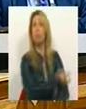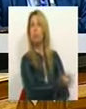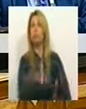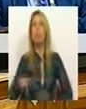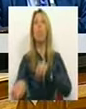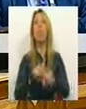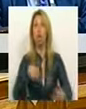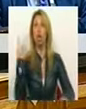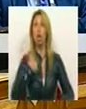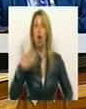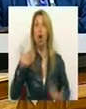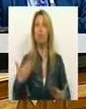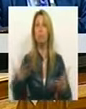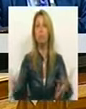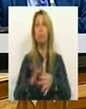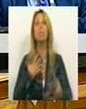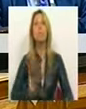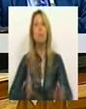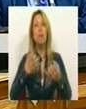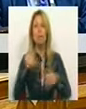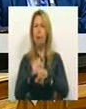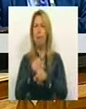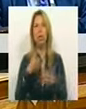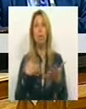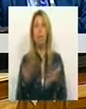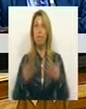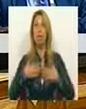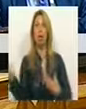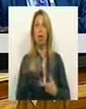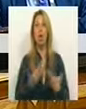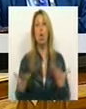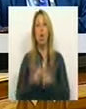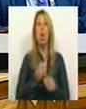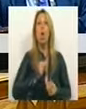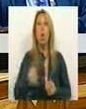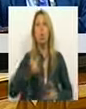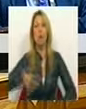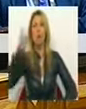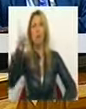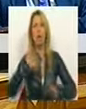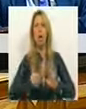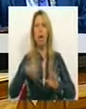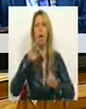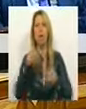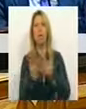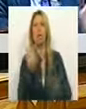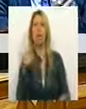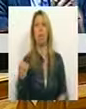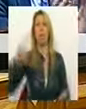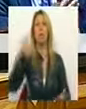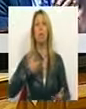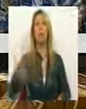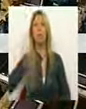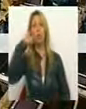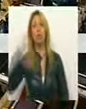obrigar a mesa tem corrido junho contra todas as notas contra tirania contra o terrorismo e contra a humilhação e devoção desvincular